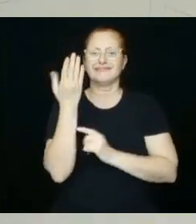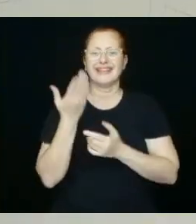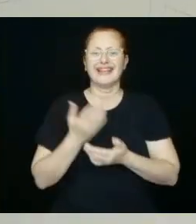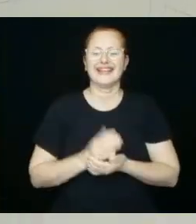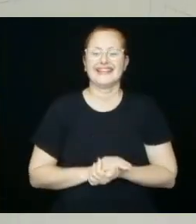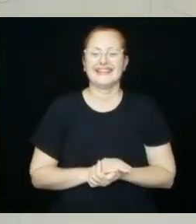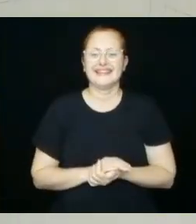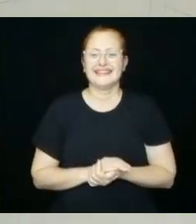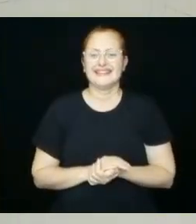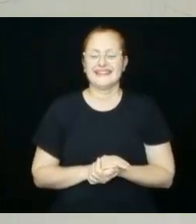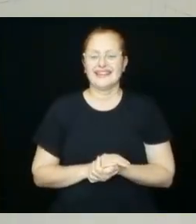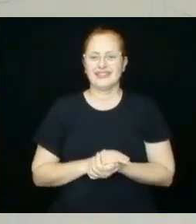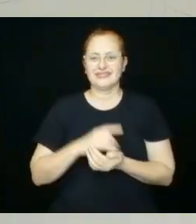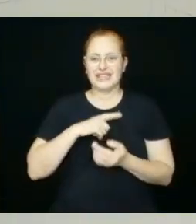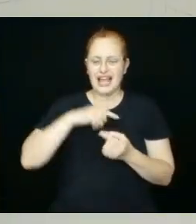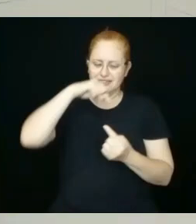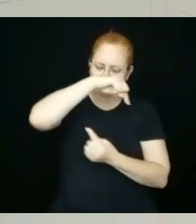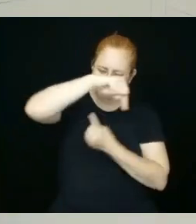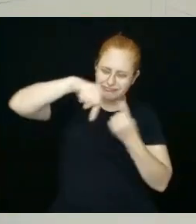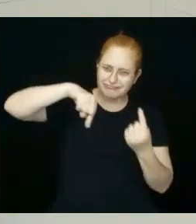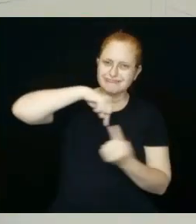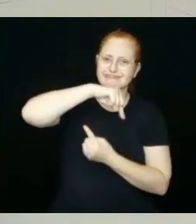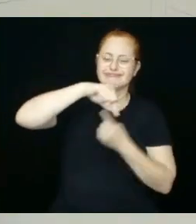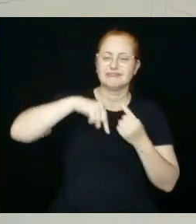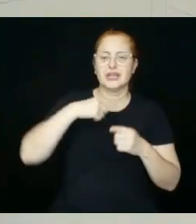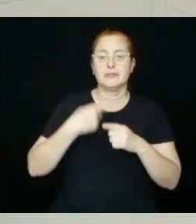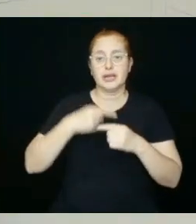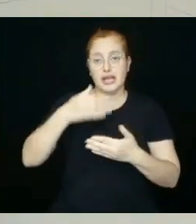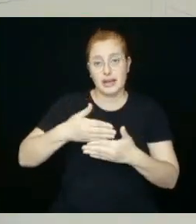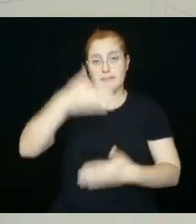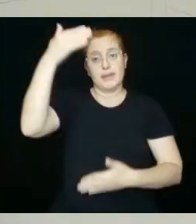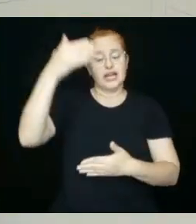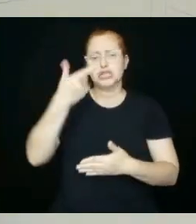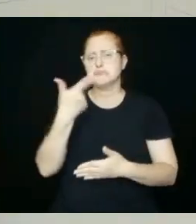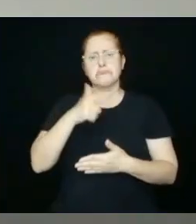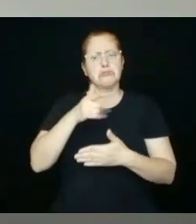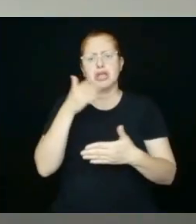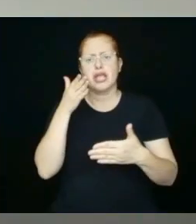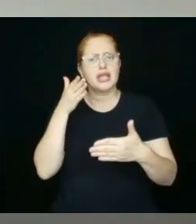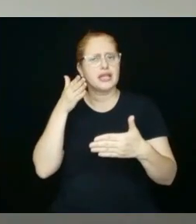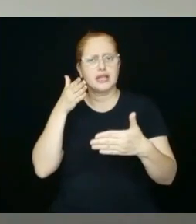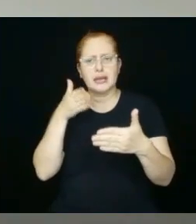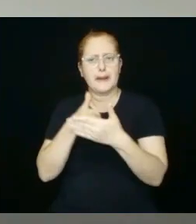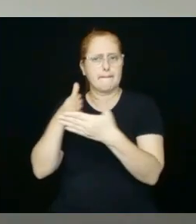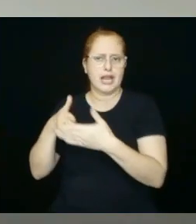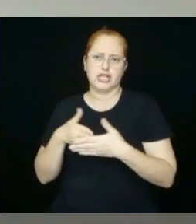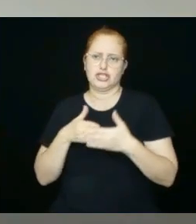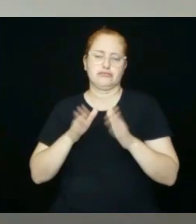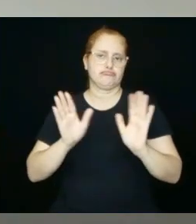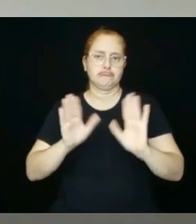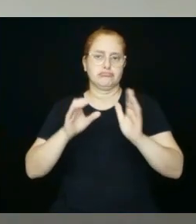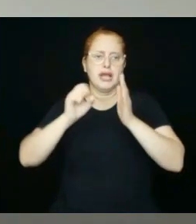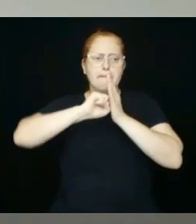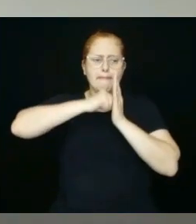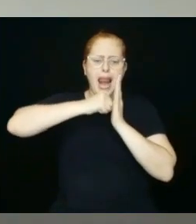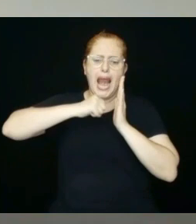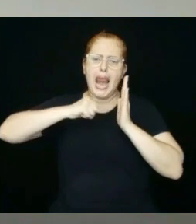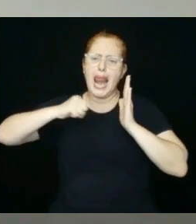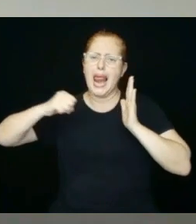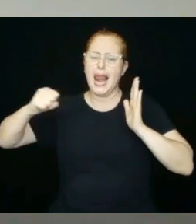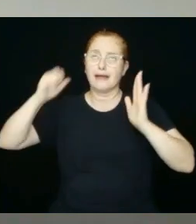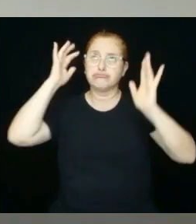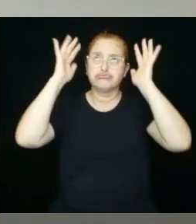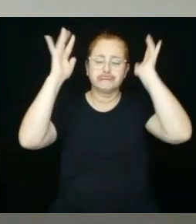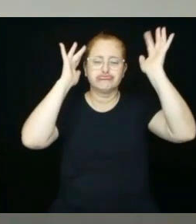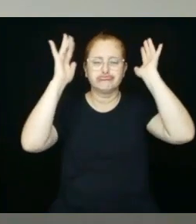assim, que cria um circuito, assim. Estando na parede não tem limite, né? Fica uma... isso, exatamente, se um looping. expande